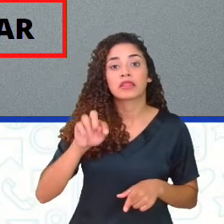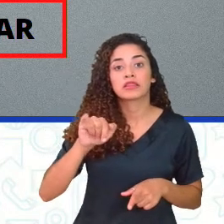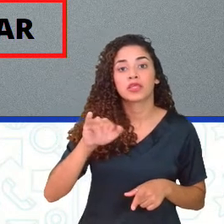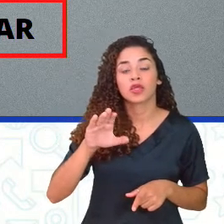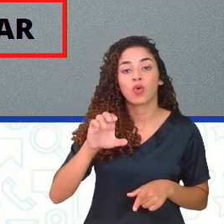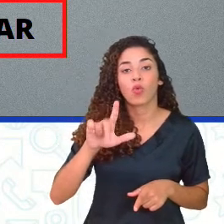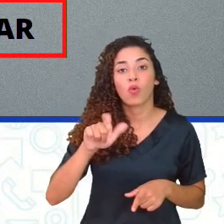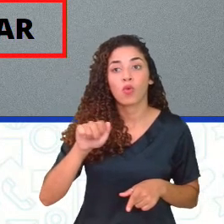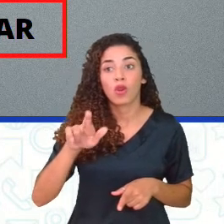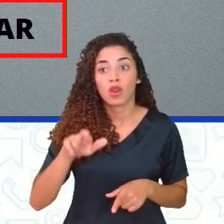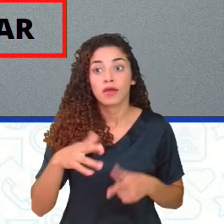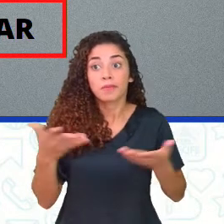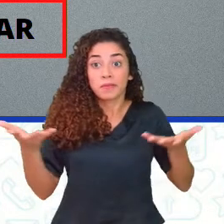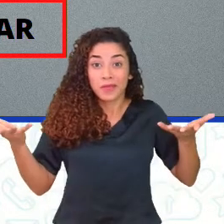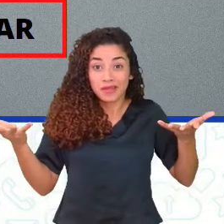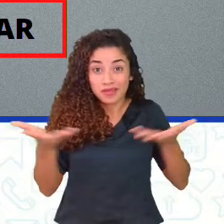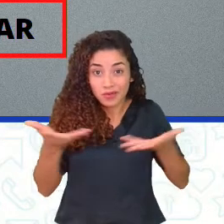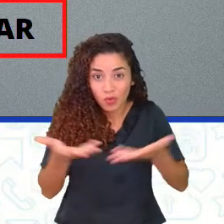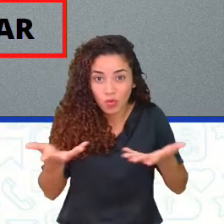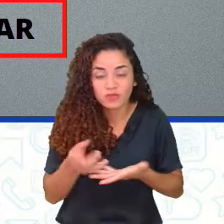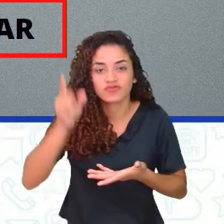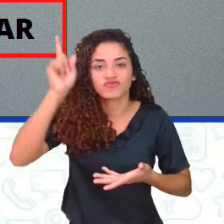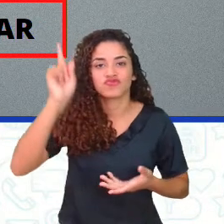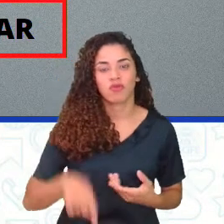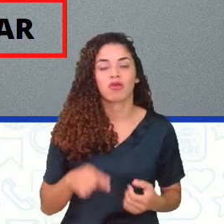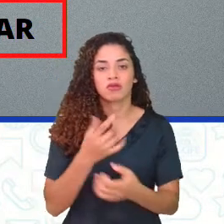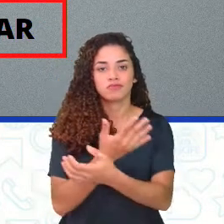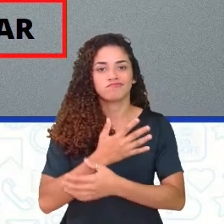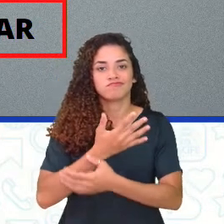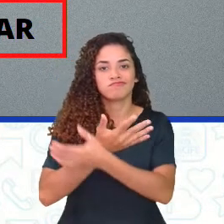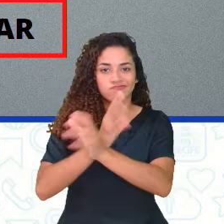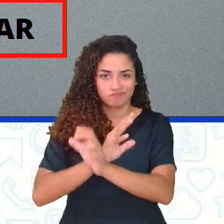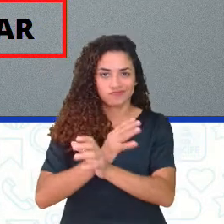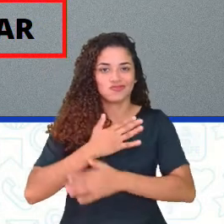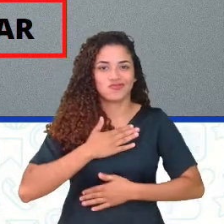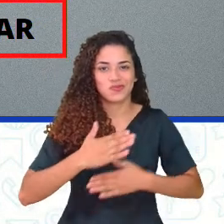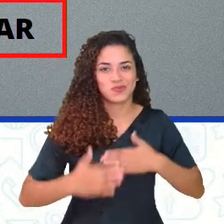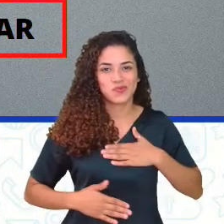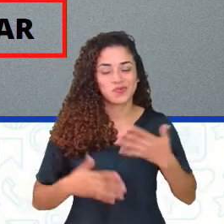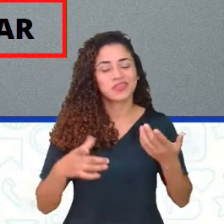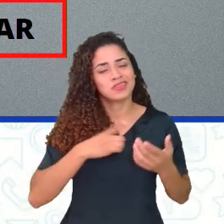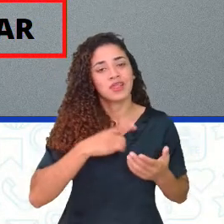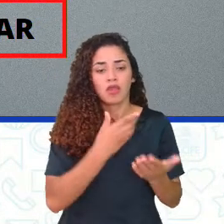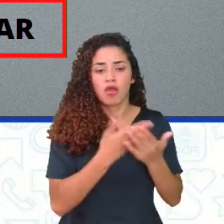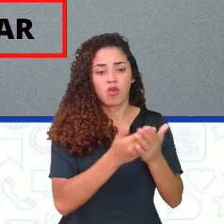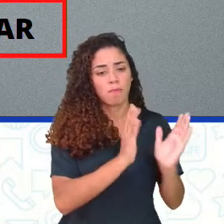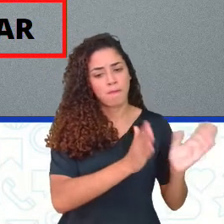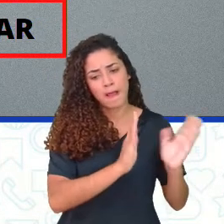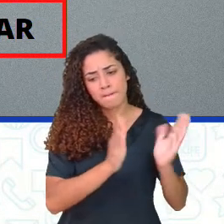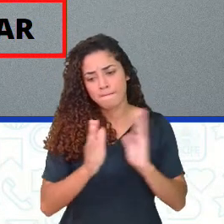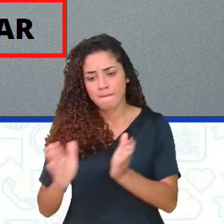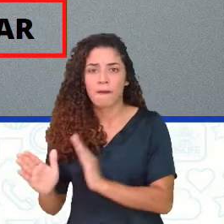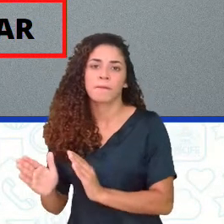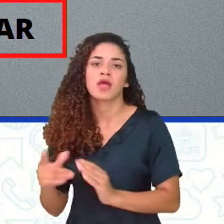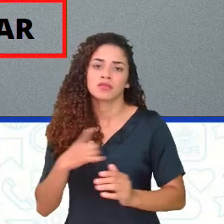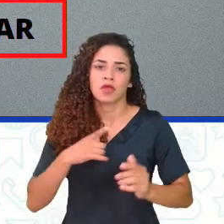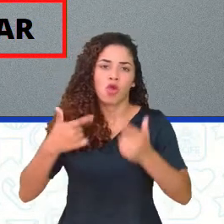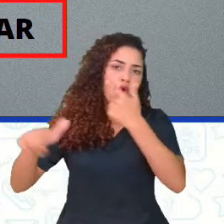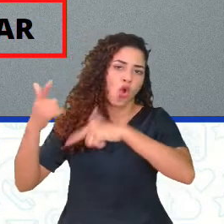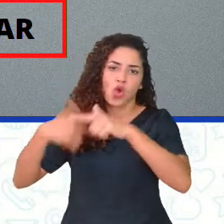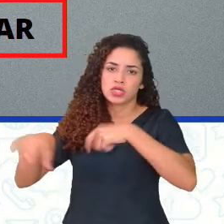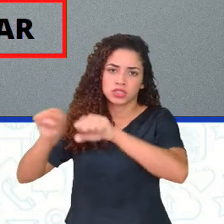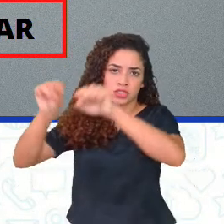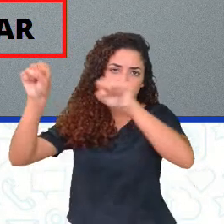para o sistema esquelético. Então, como eu disse, nós vamos ter uma sequência de aulas e aí nós vamos ver os outros sistemas